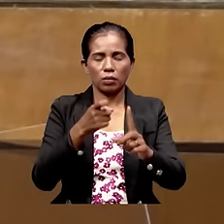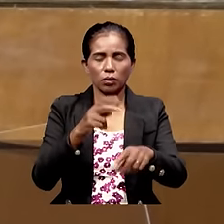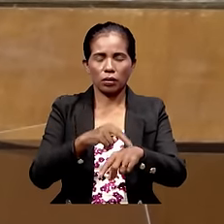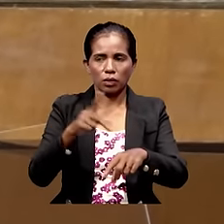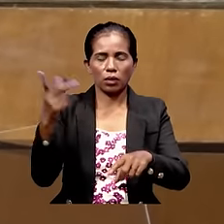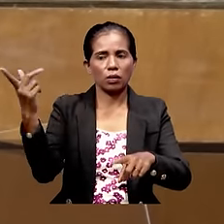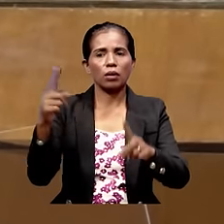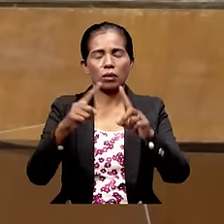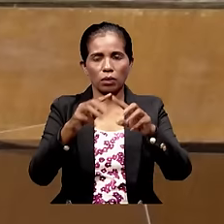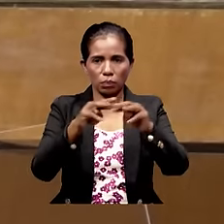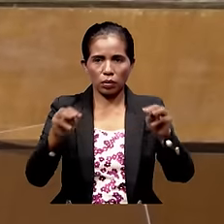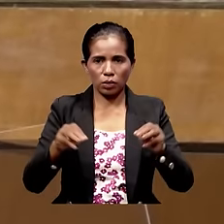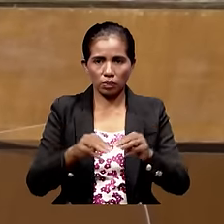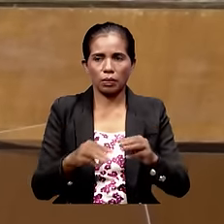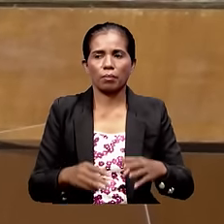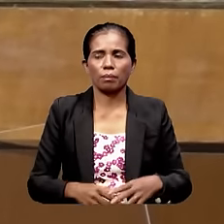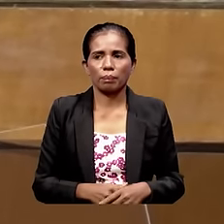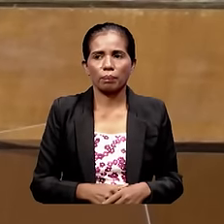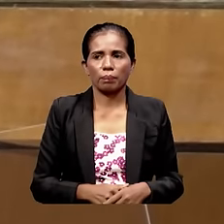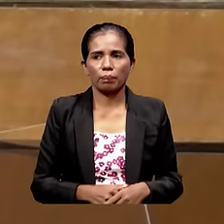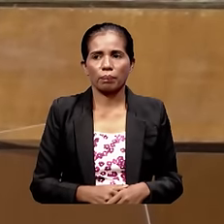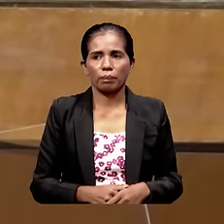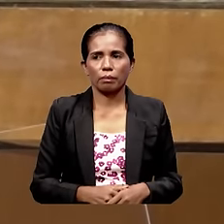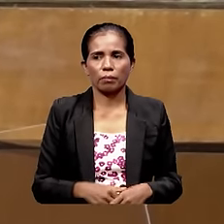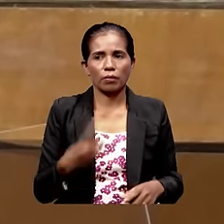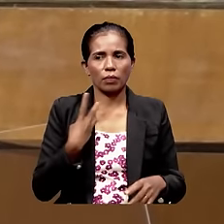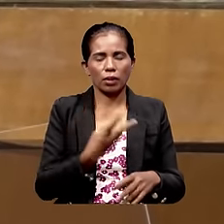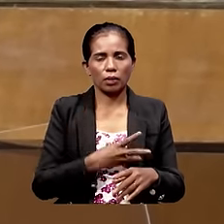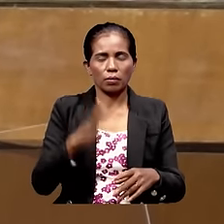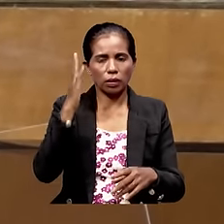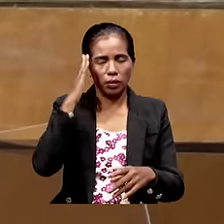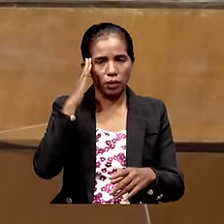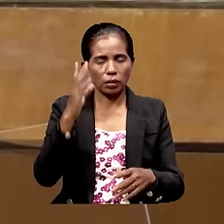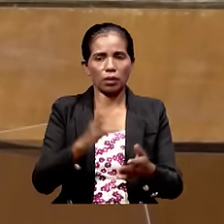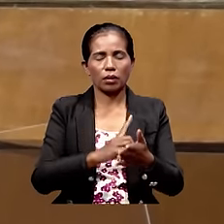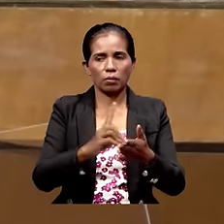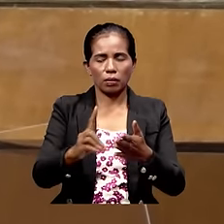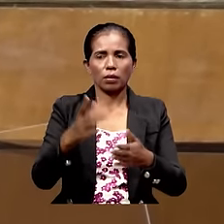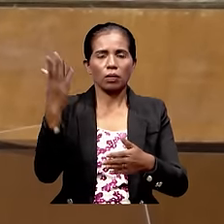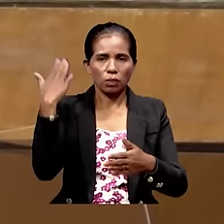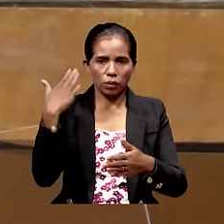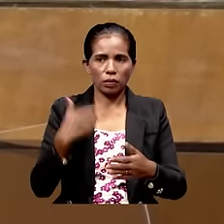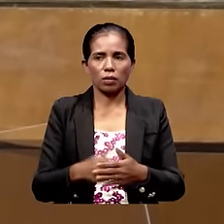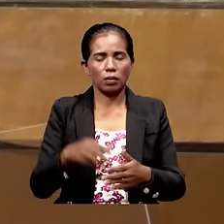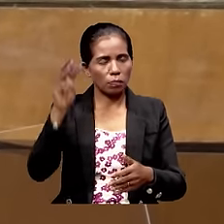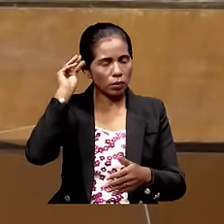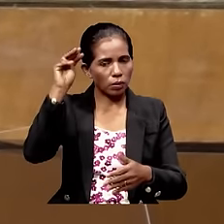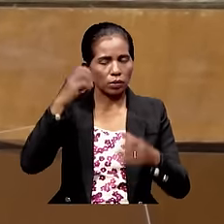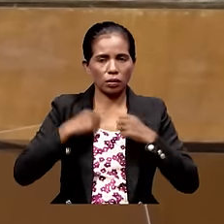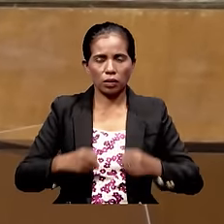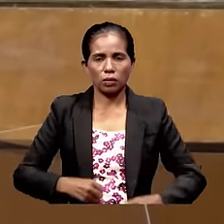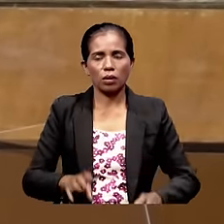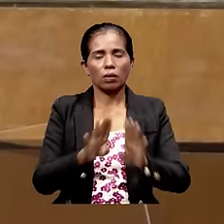ia munisipinya. I ita mo satena kata semana liuna semana kotuk ne ministeri suri lokena